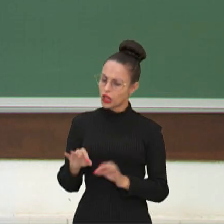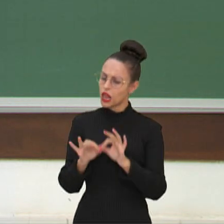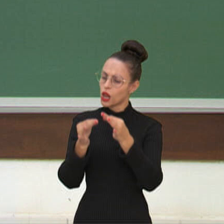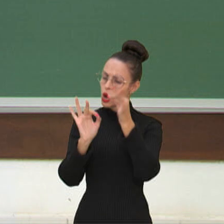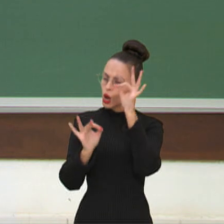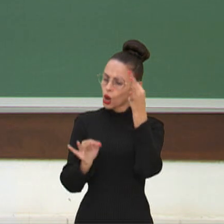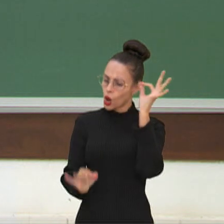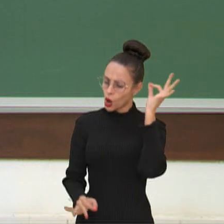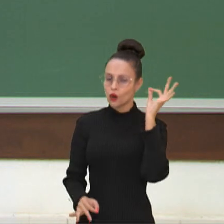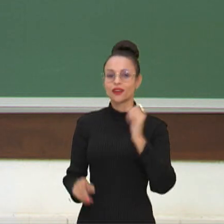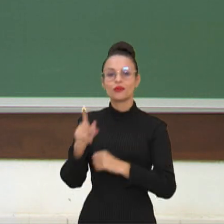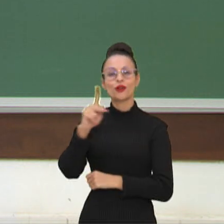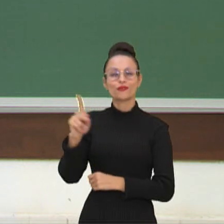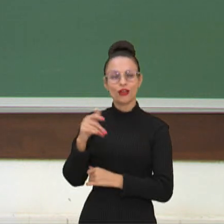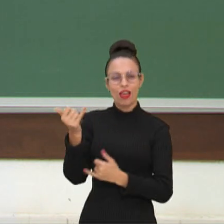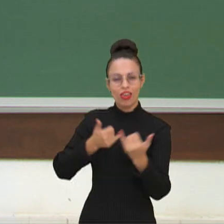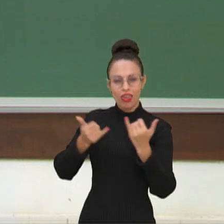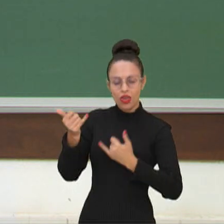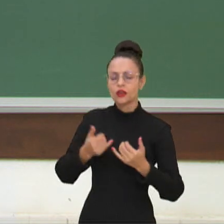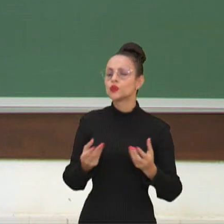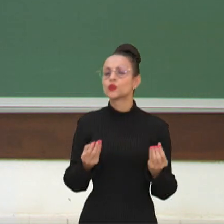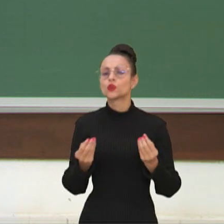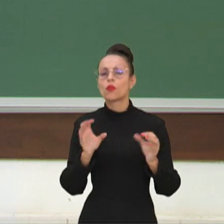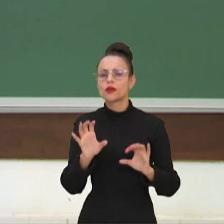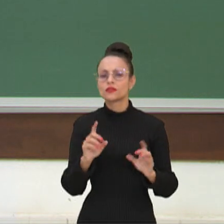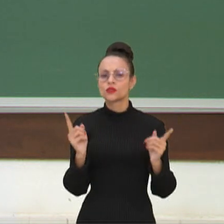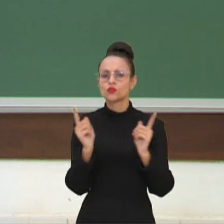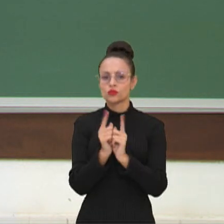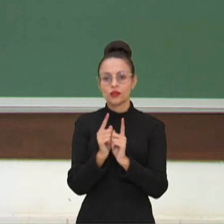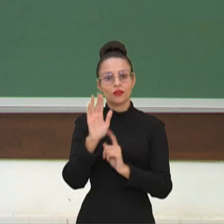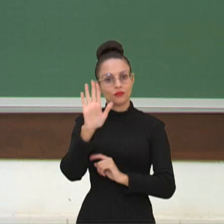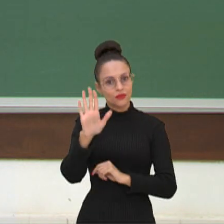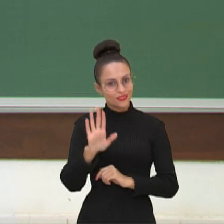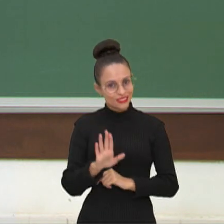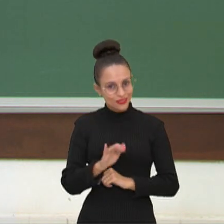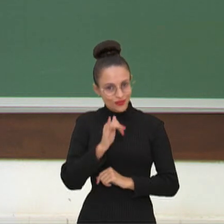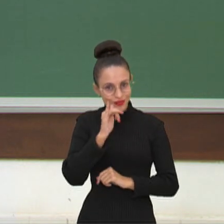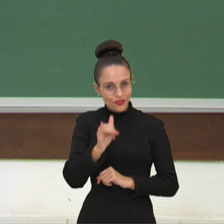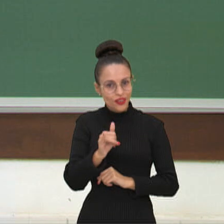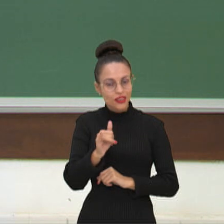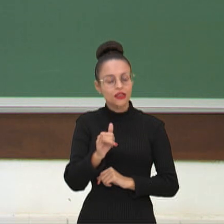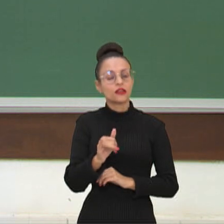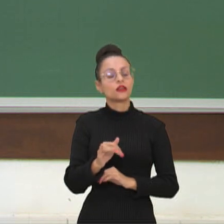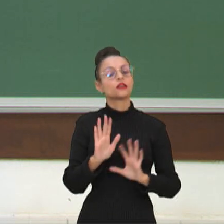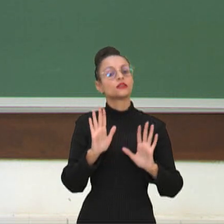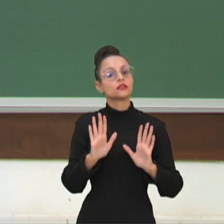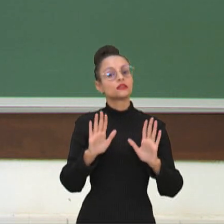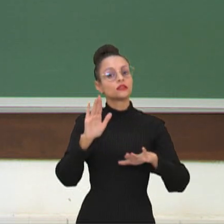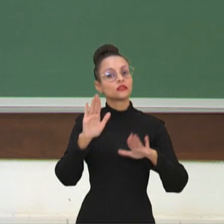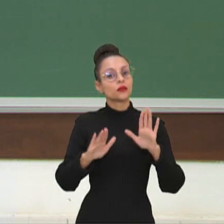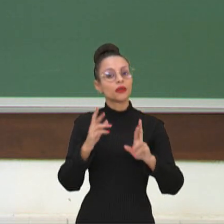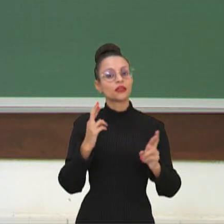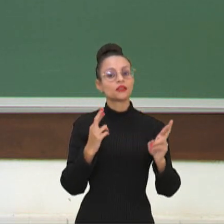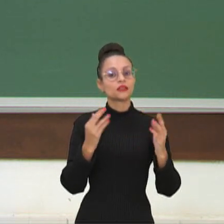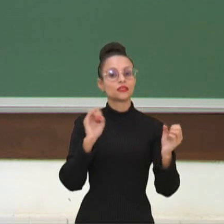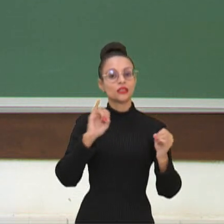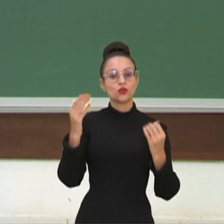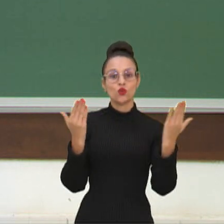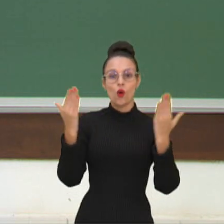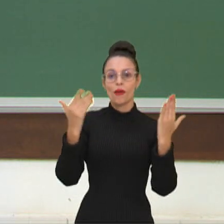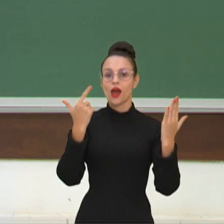tempo desse conto, né? Será que às 6 horas da manhã já tinha a loja aberta, ela já iria